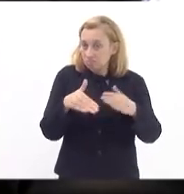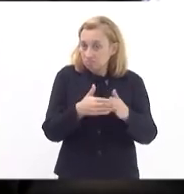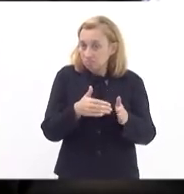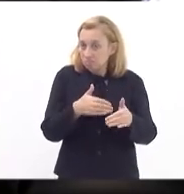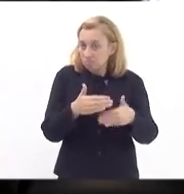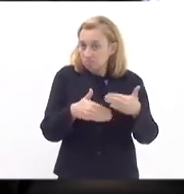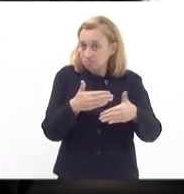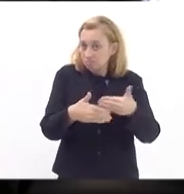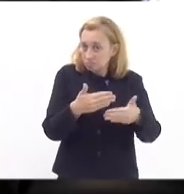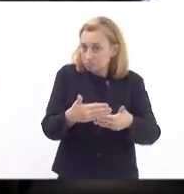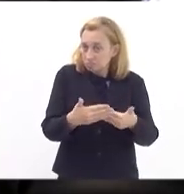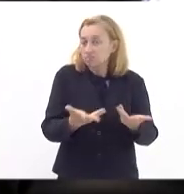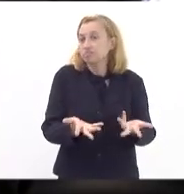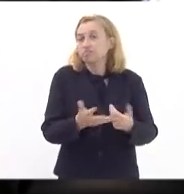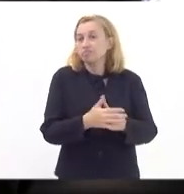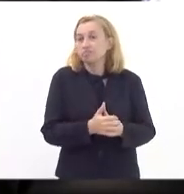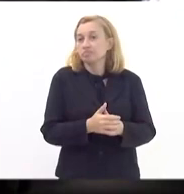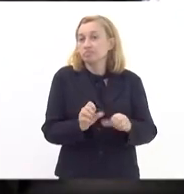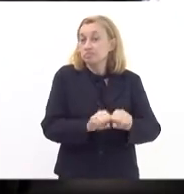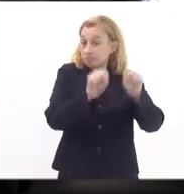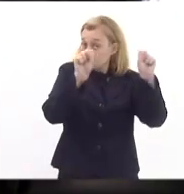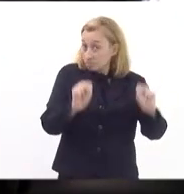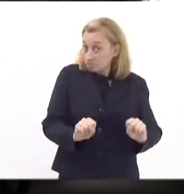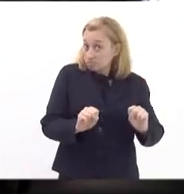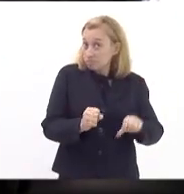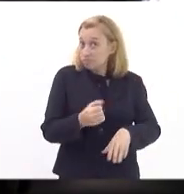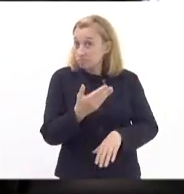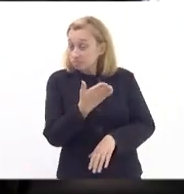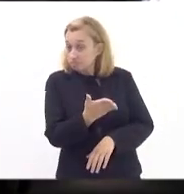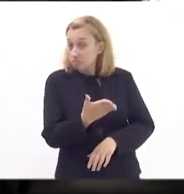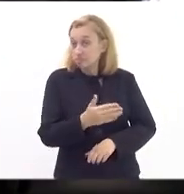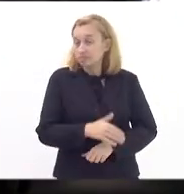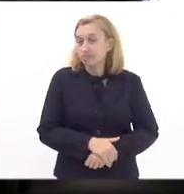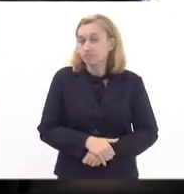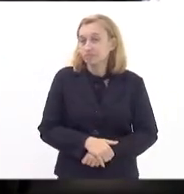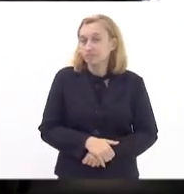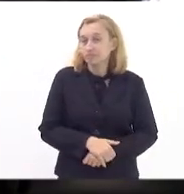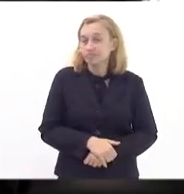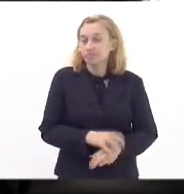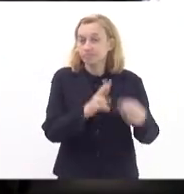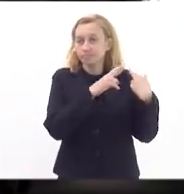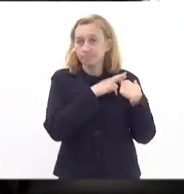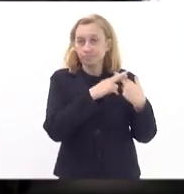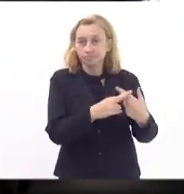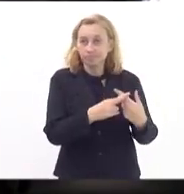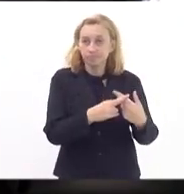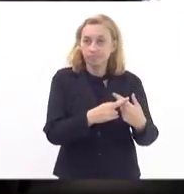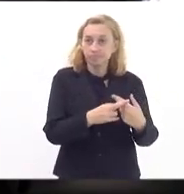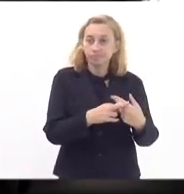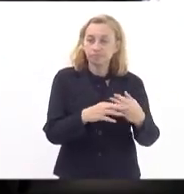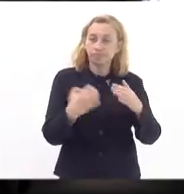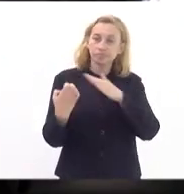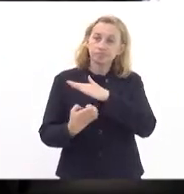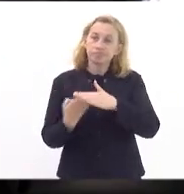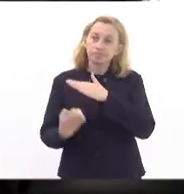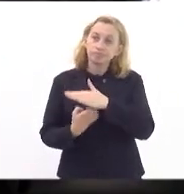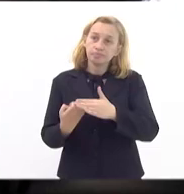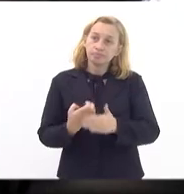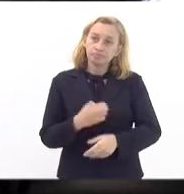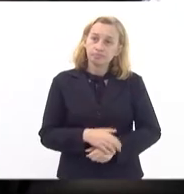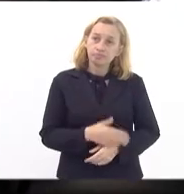uma um sistema que tá aí na responsabilidade da SuperVia